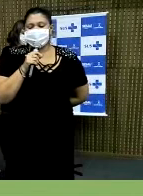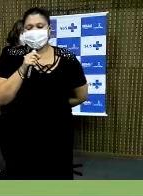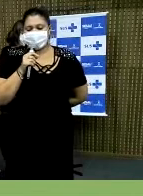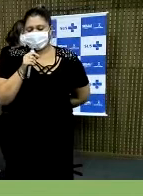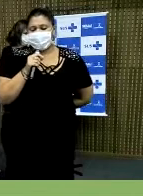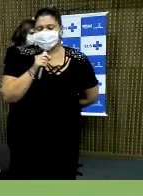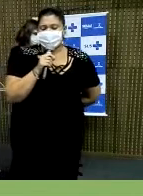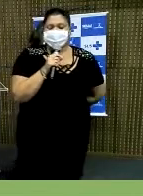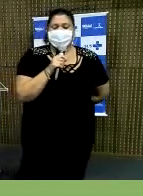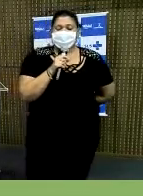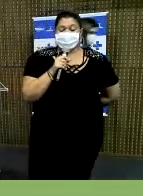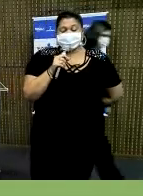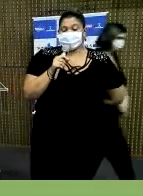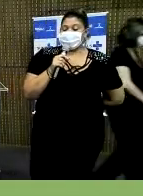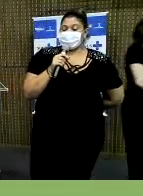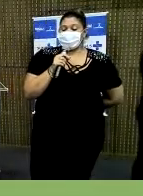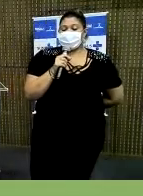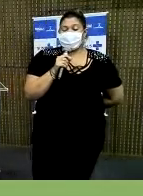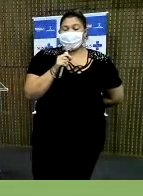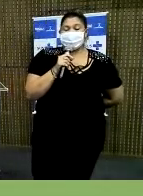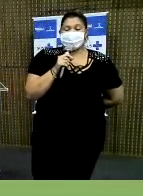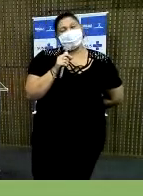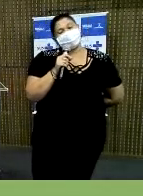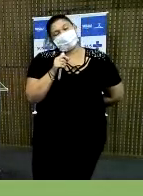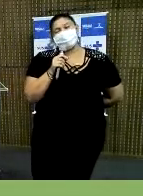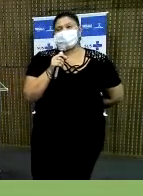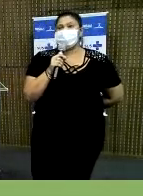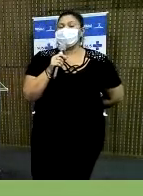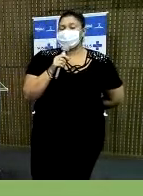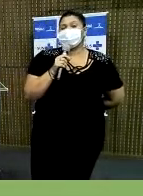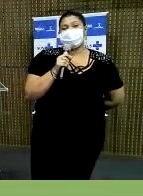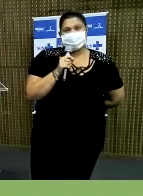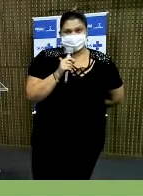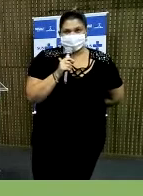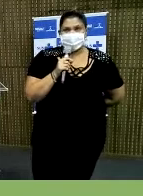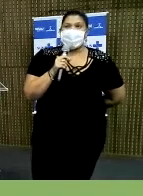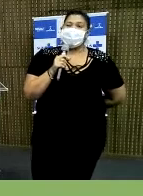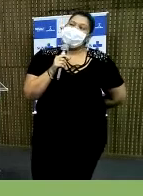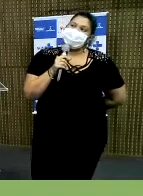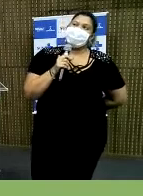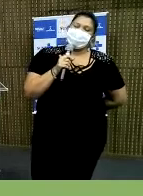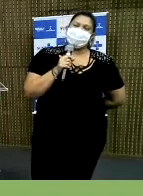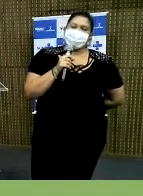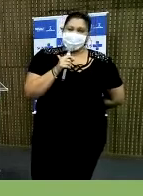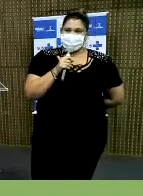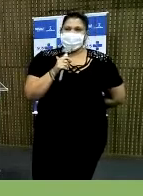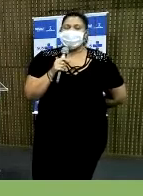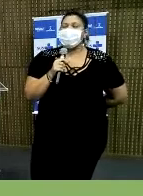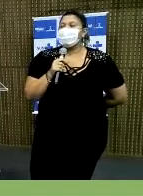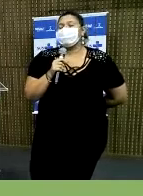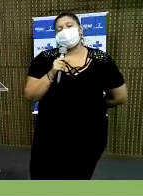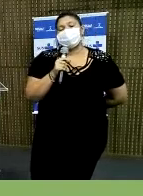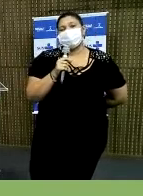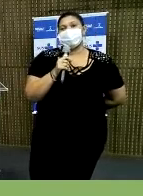Reuniões intersetoriais. Este ano, nós tivemos somente 2 reuniões de conselho. A maioria do pessoal do meu